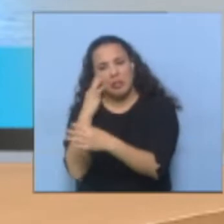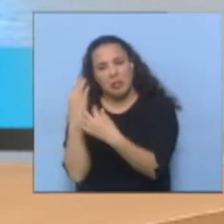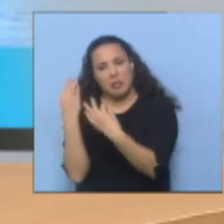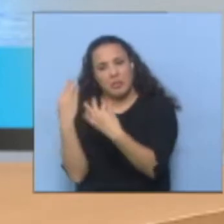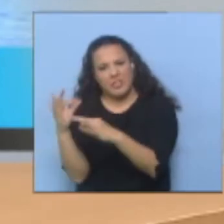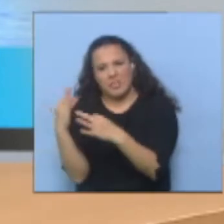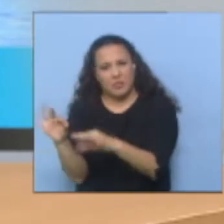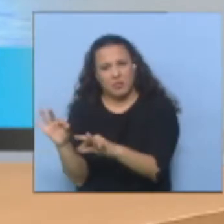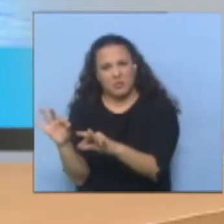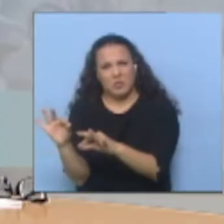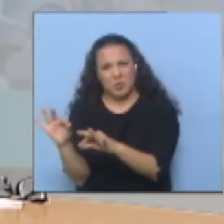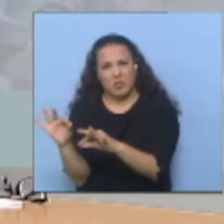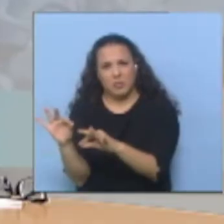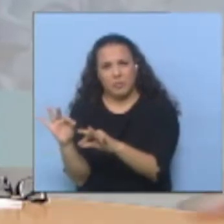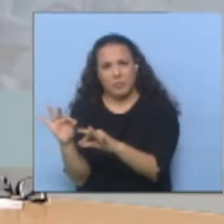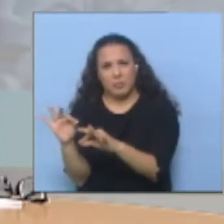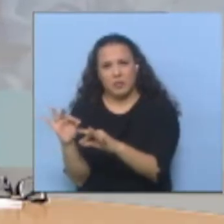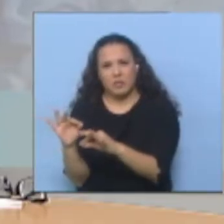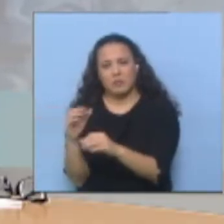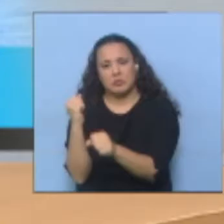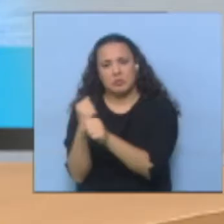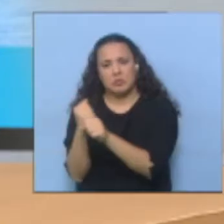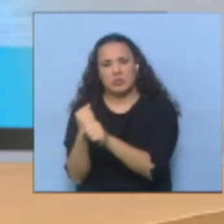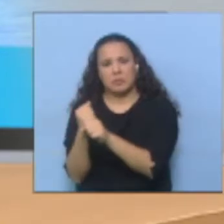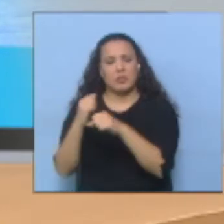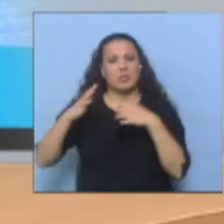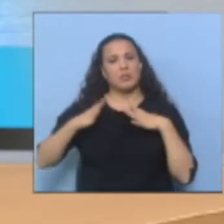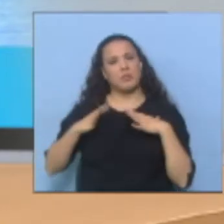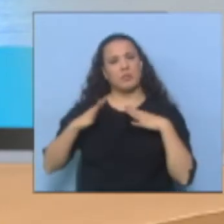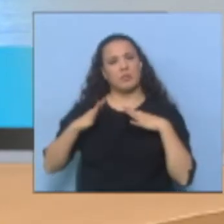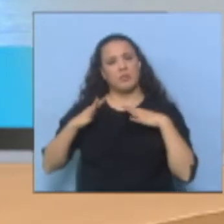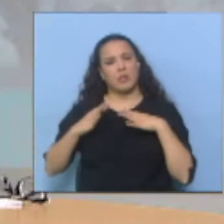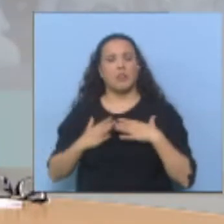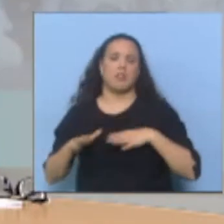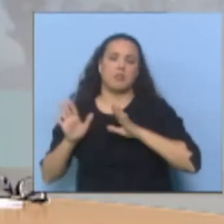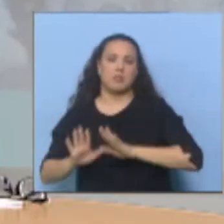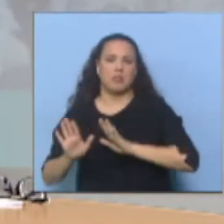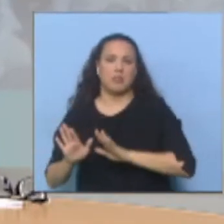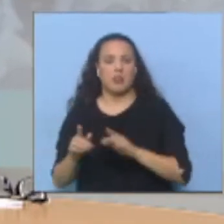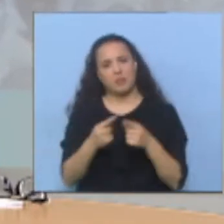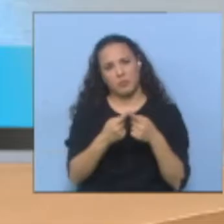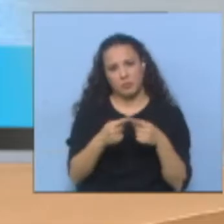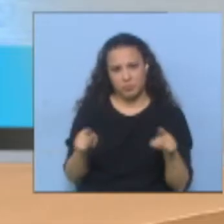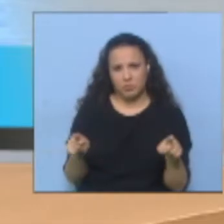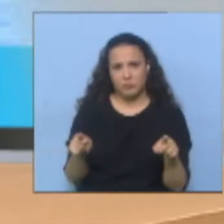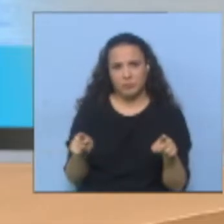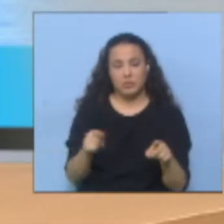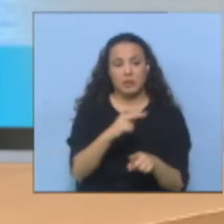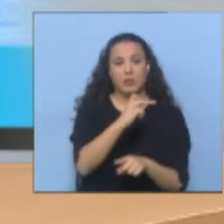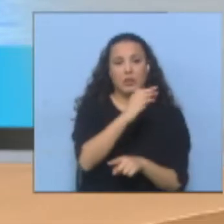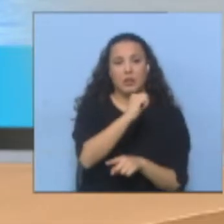do turismo. A indústria do turismo, o turismo de férias, lazer, etc. E já vamos também a esse tópico. E a